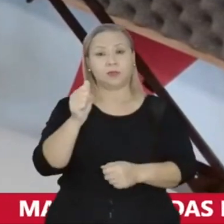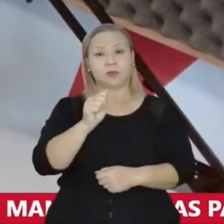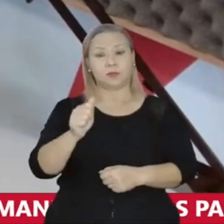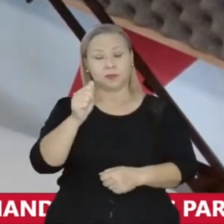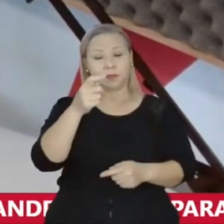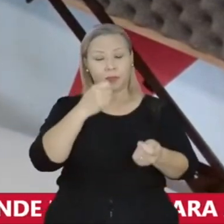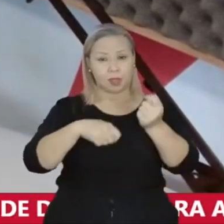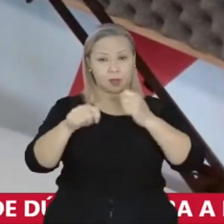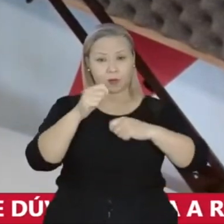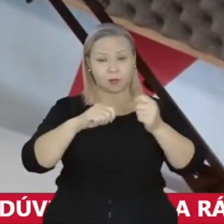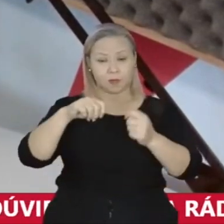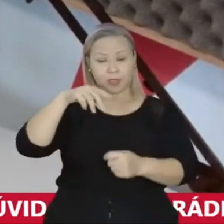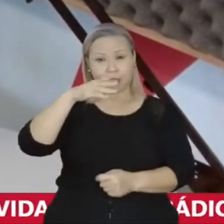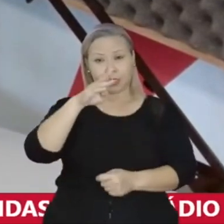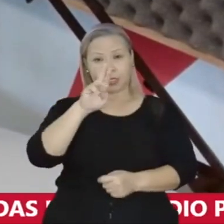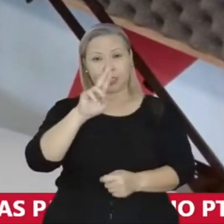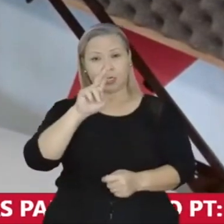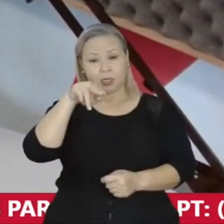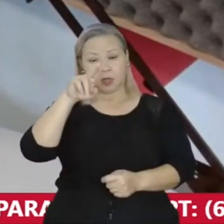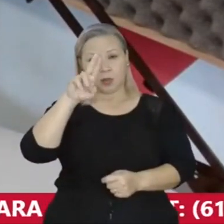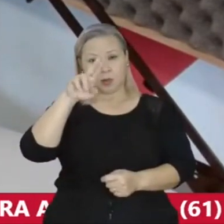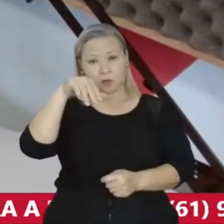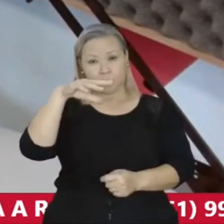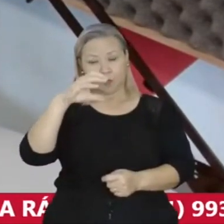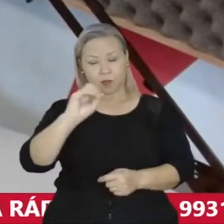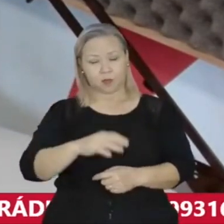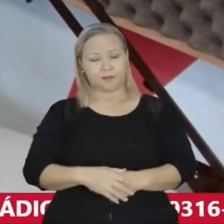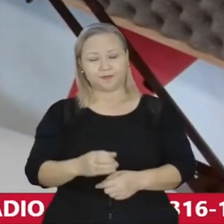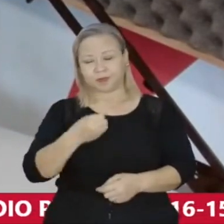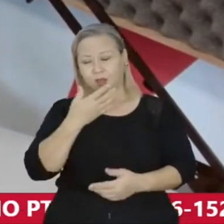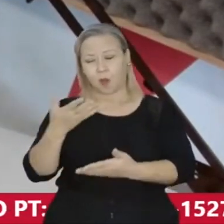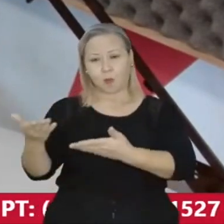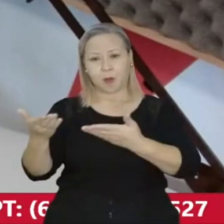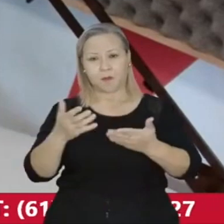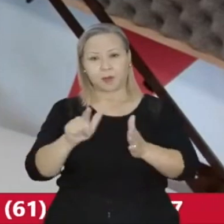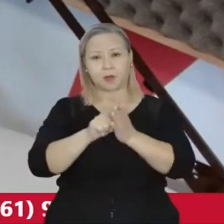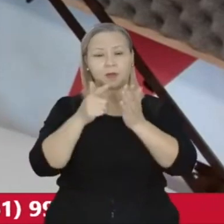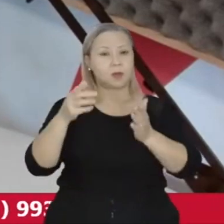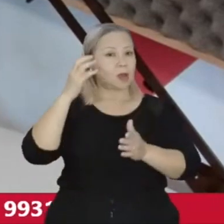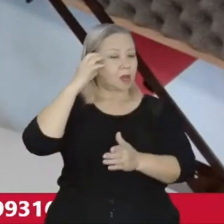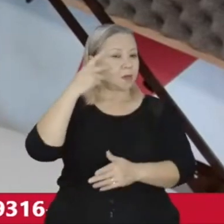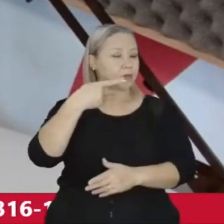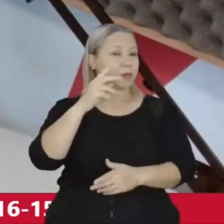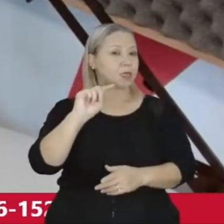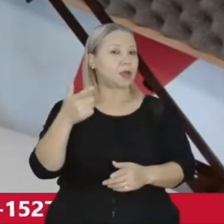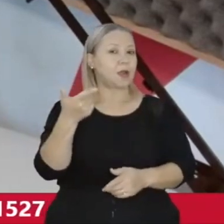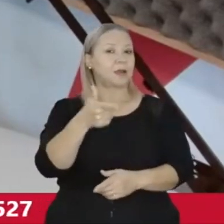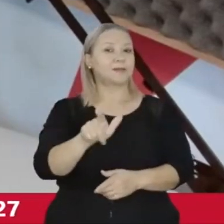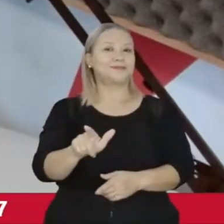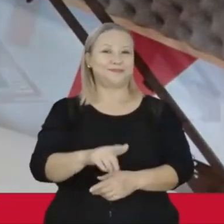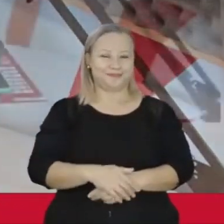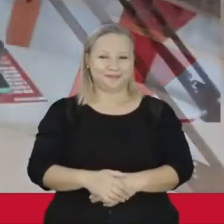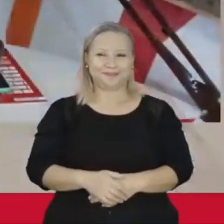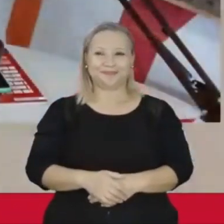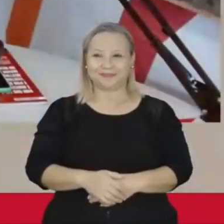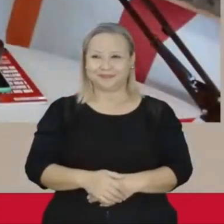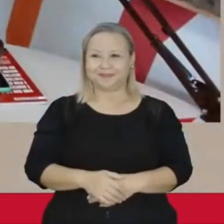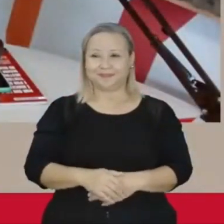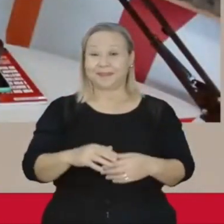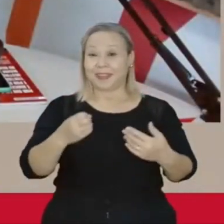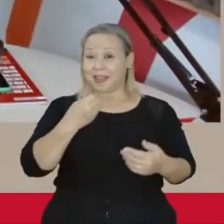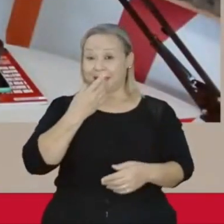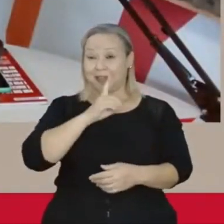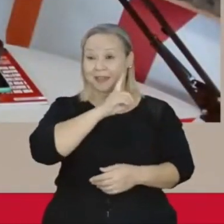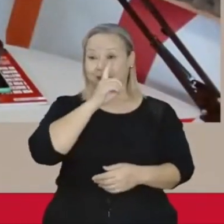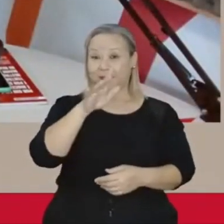Senado, Bruno Moretti. Muito bom dia para você, Moretti. Bem-vindo ao Jornal Rádio PT mais uma vez. Bom dia